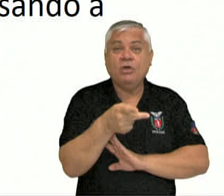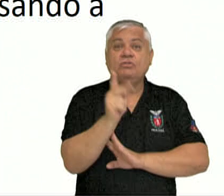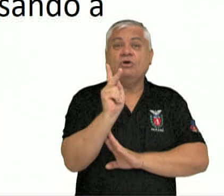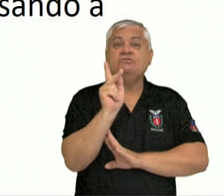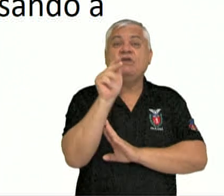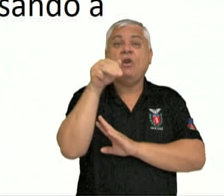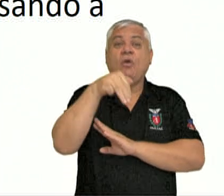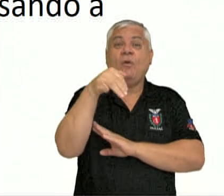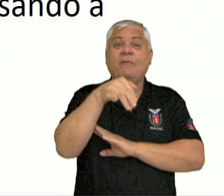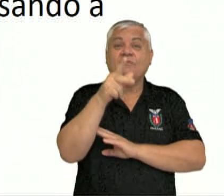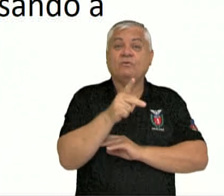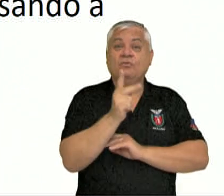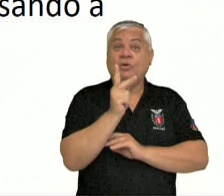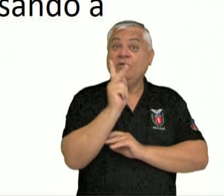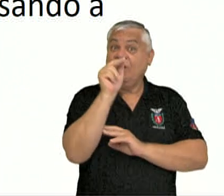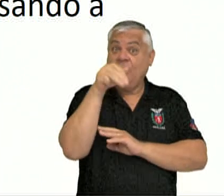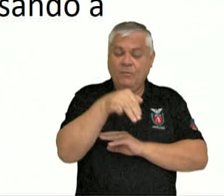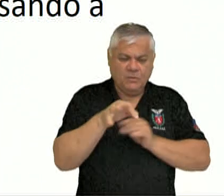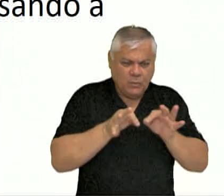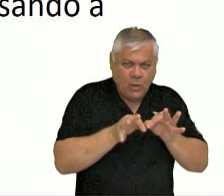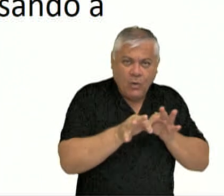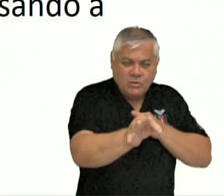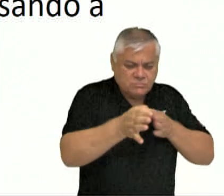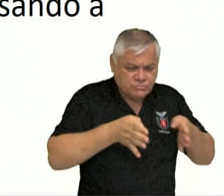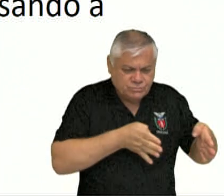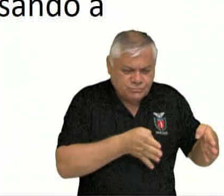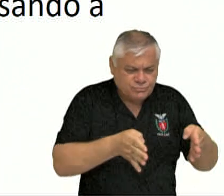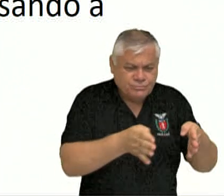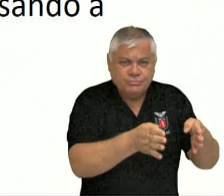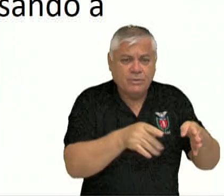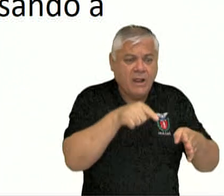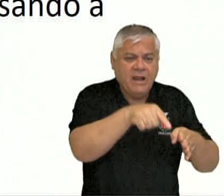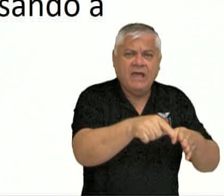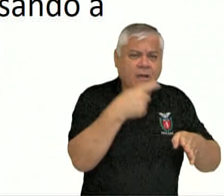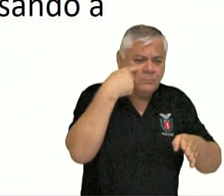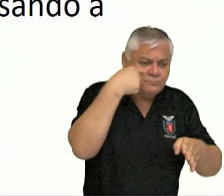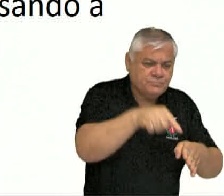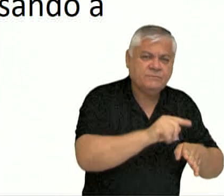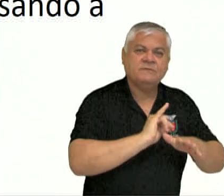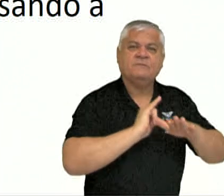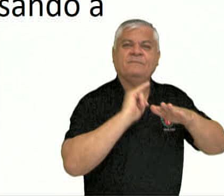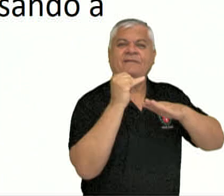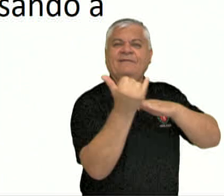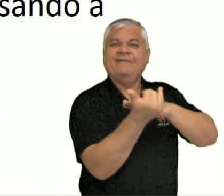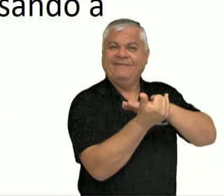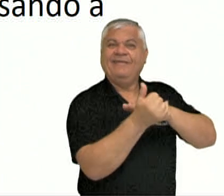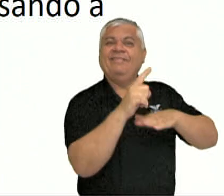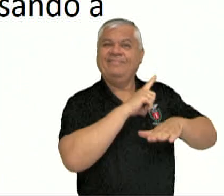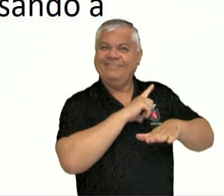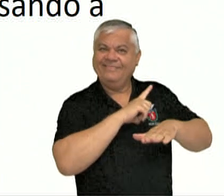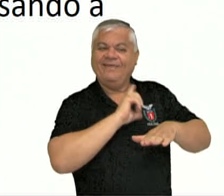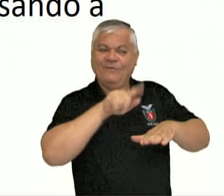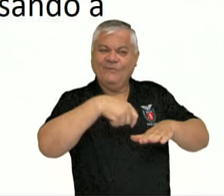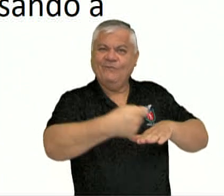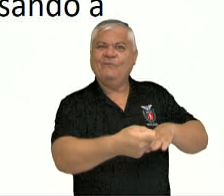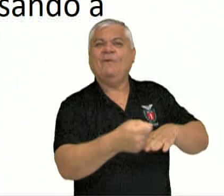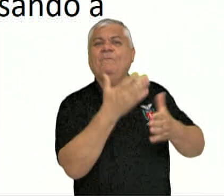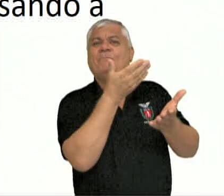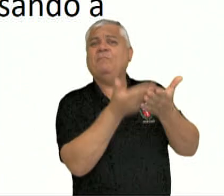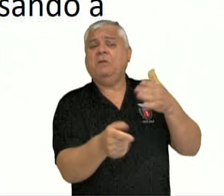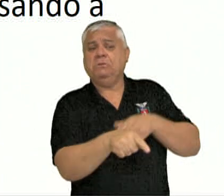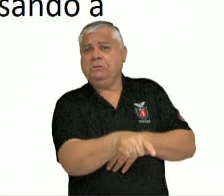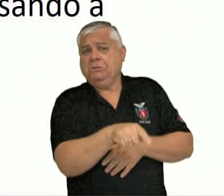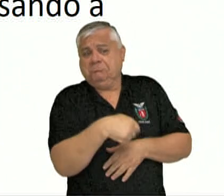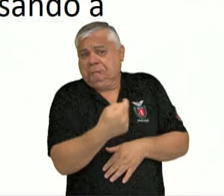de distância, e nesse lugar, bem no meio do rio, via-se uma ilha que na fazenda chamavam de Ilha